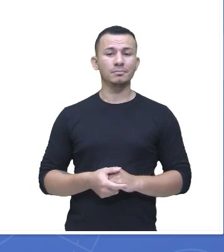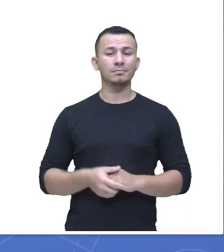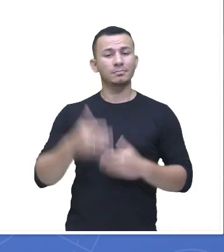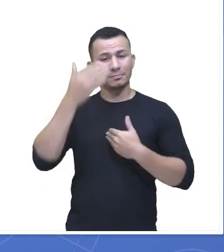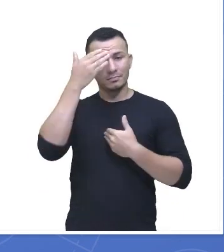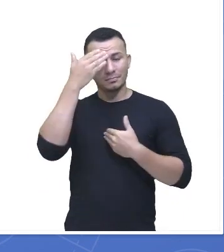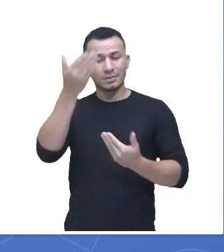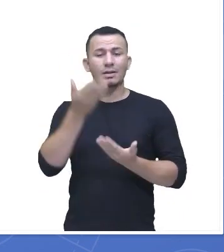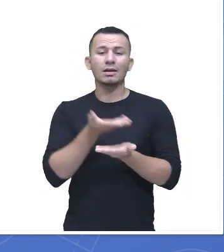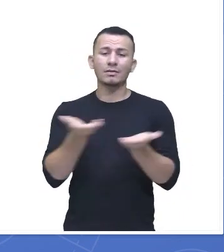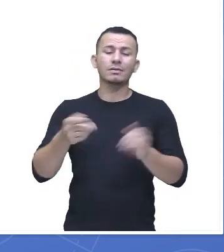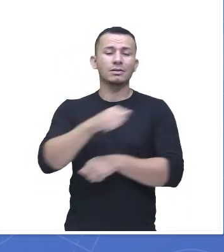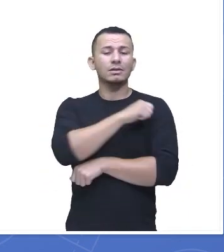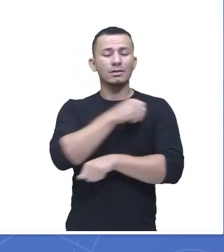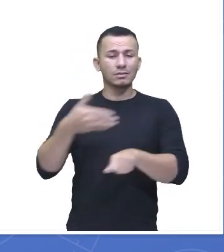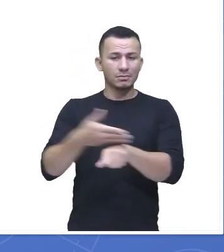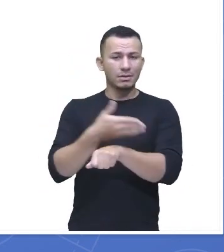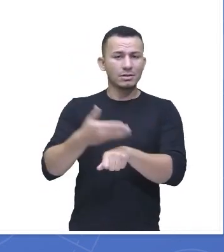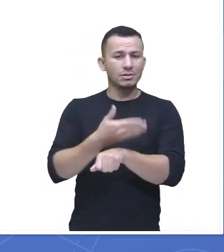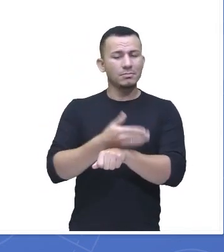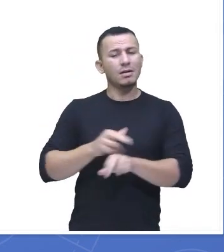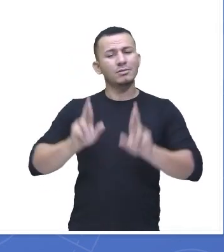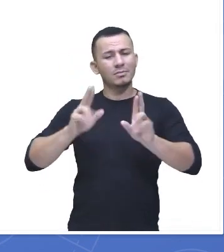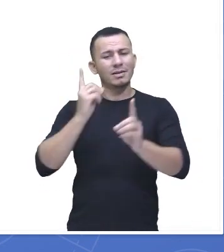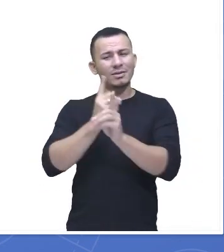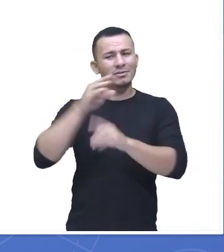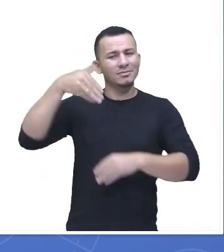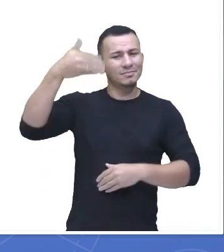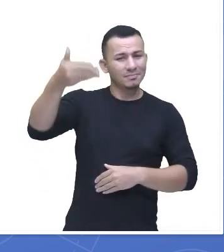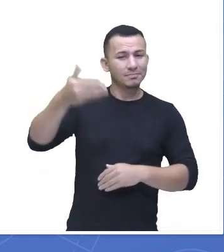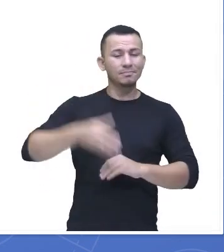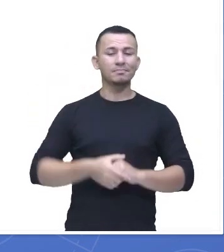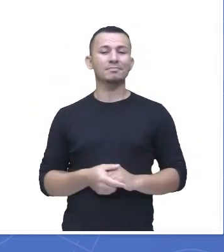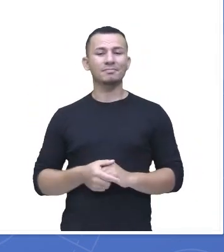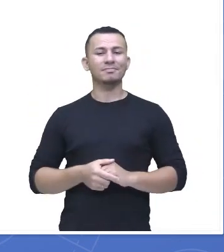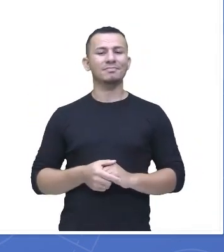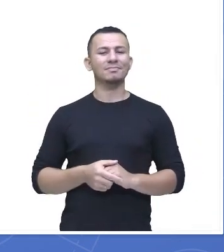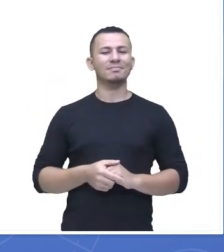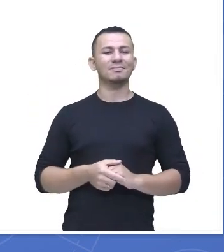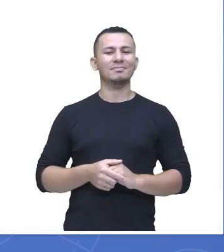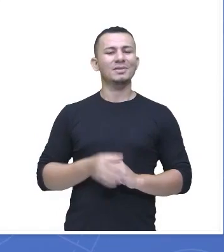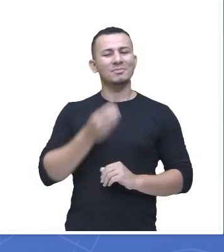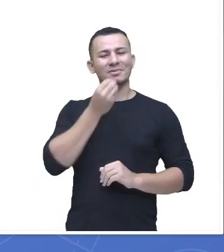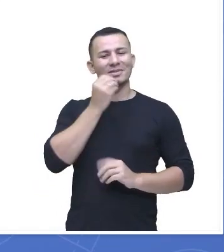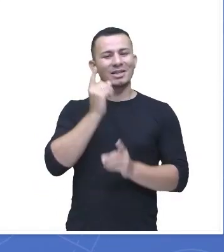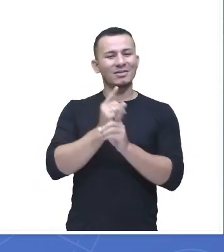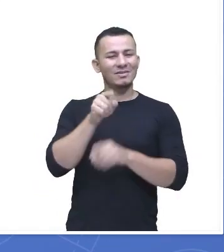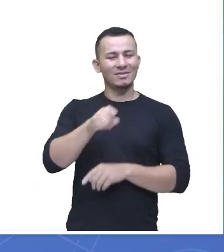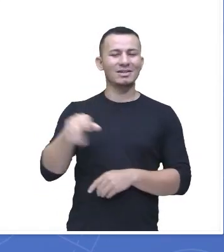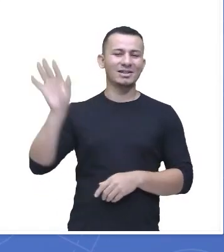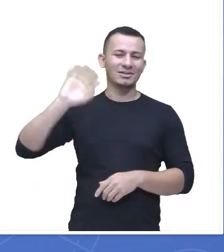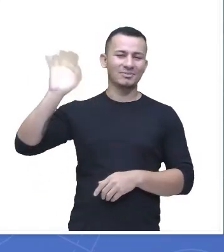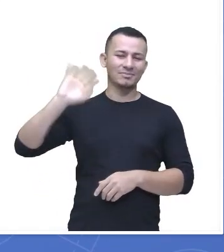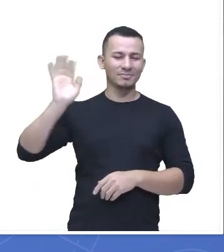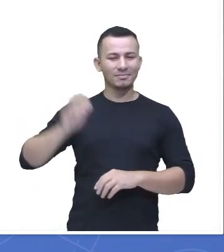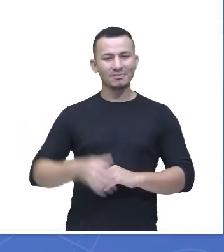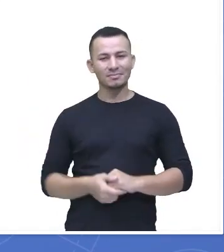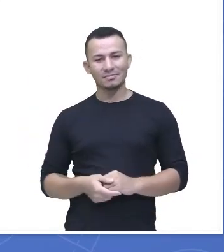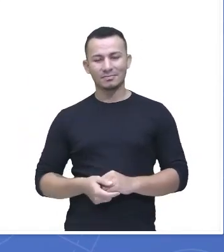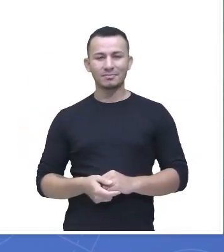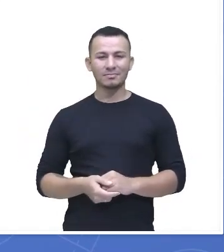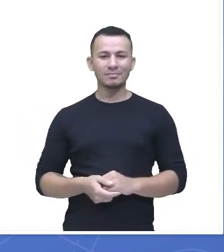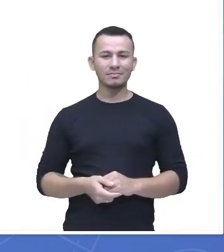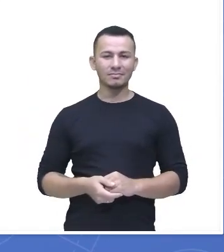pela participação de vocês, espero revê-los em breve e a gente se vê numa próxima oportunidade. Até mais!